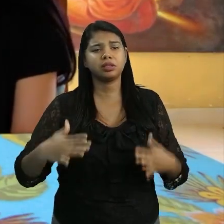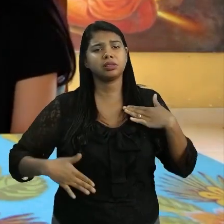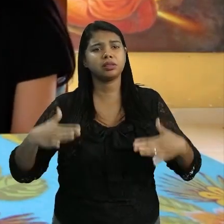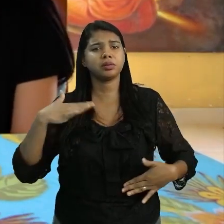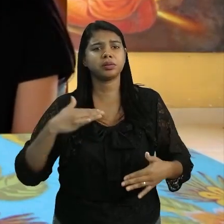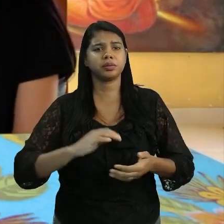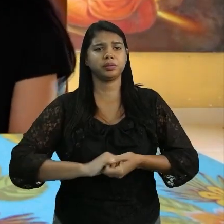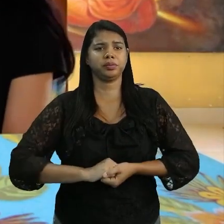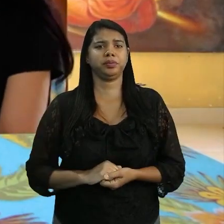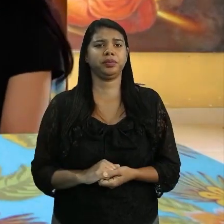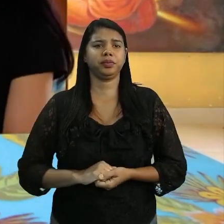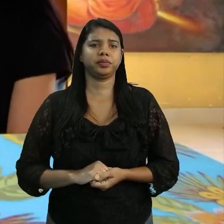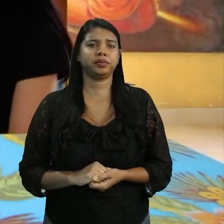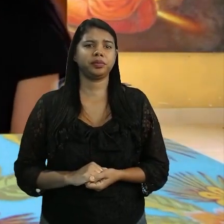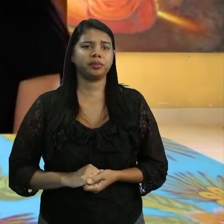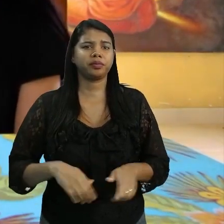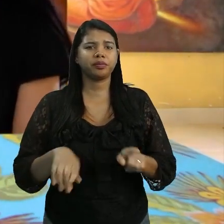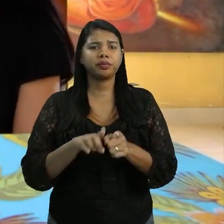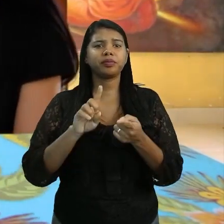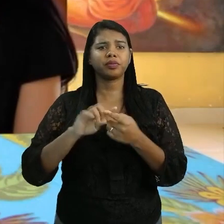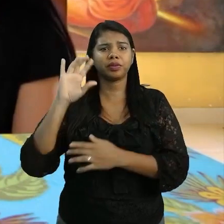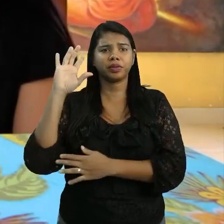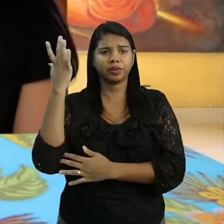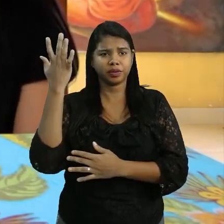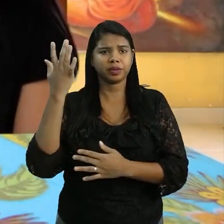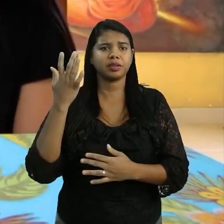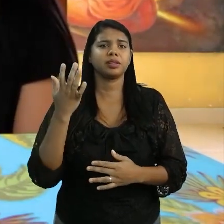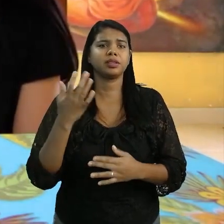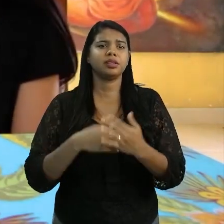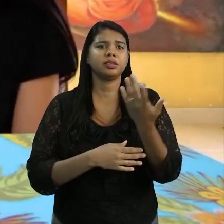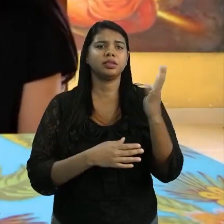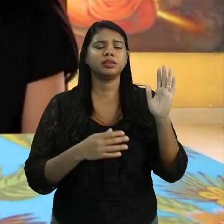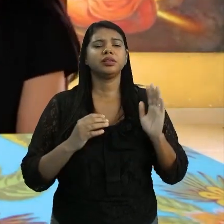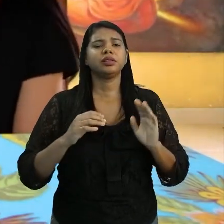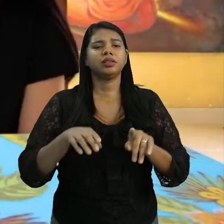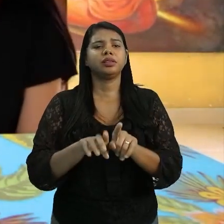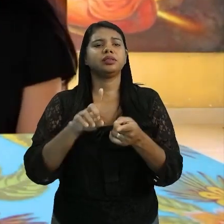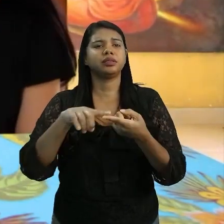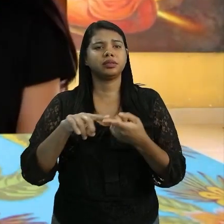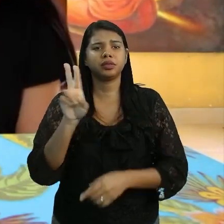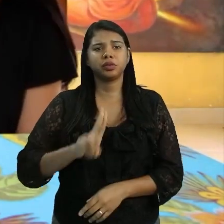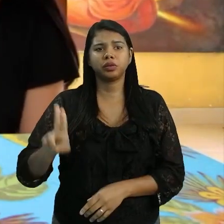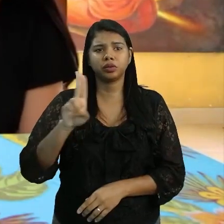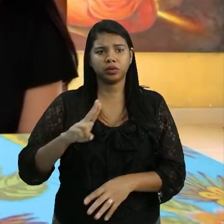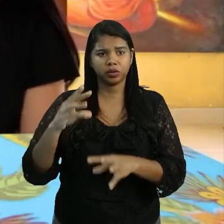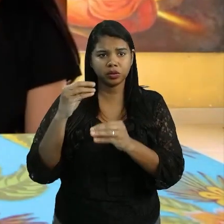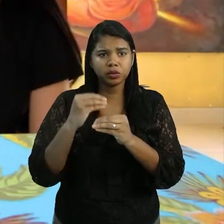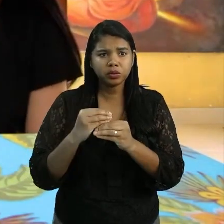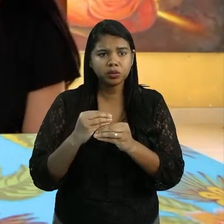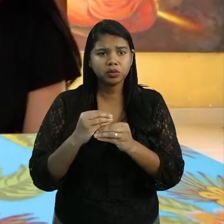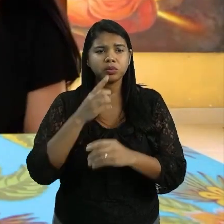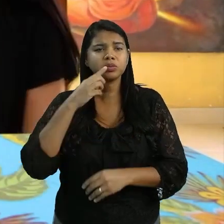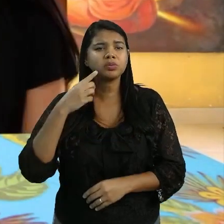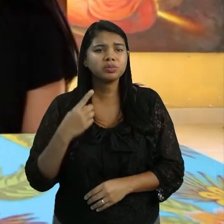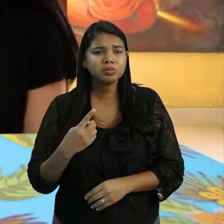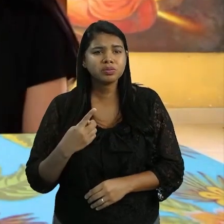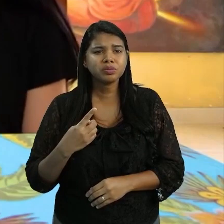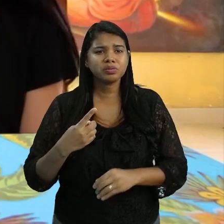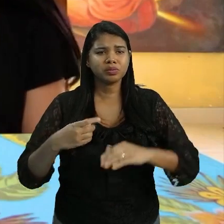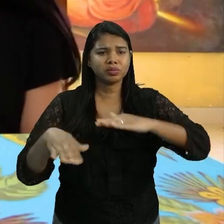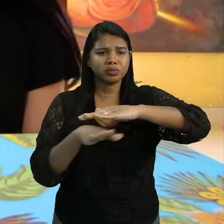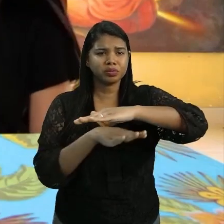veneno usado nos vegetais dentro do sangue deles. Sim. Eles são vegetarianos e estava muito alto. Então a gente